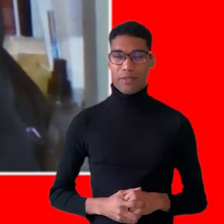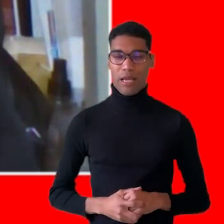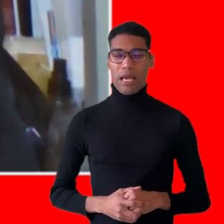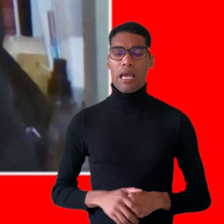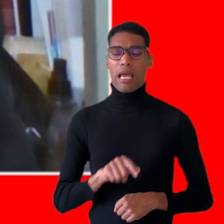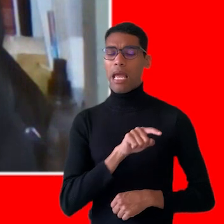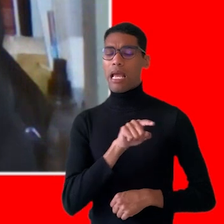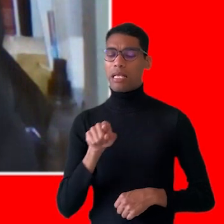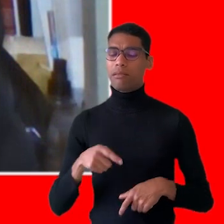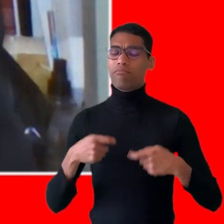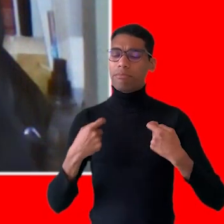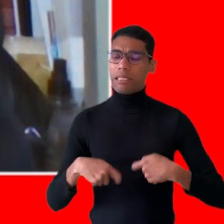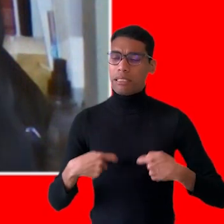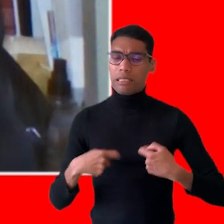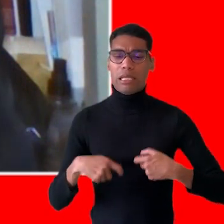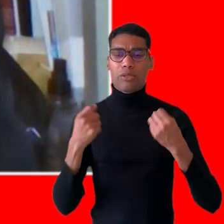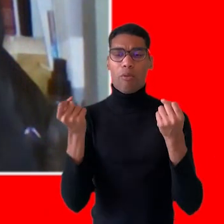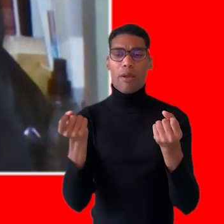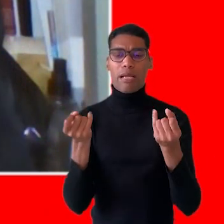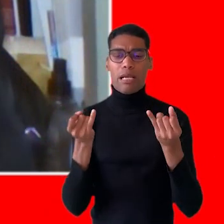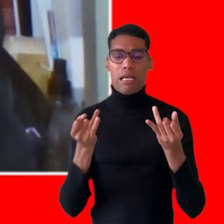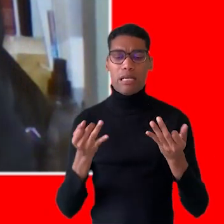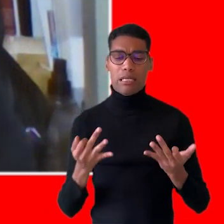Eles têm que justificar